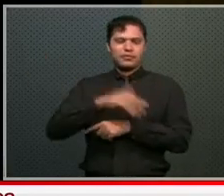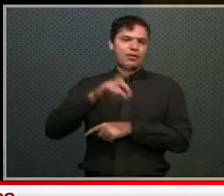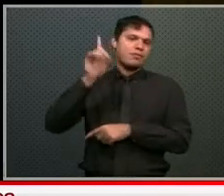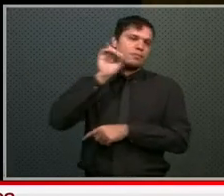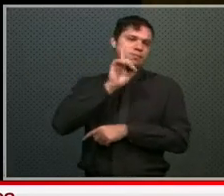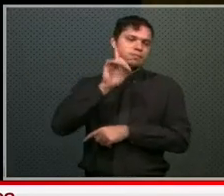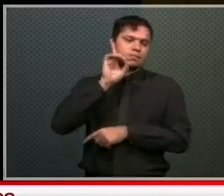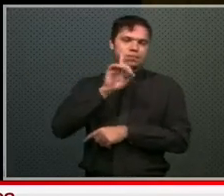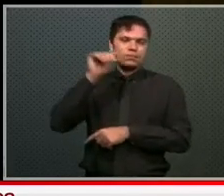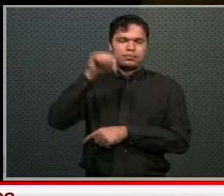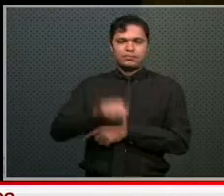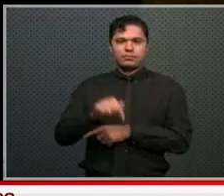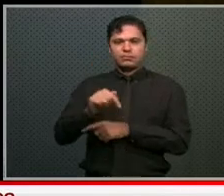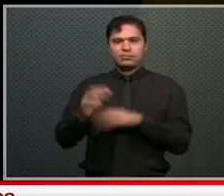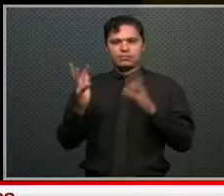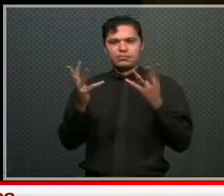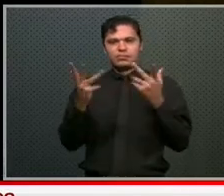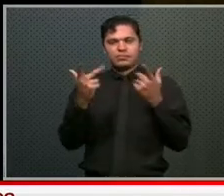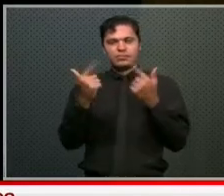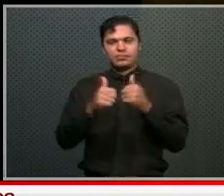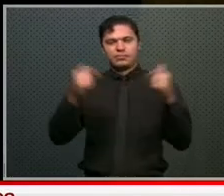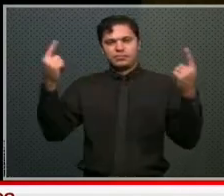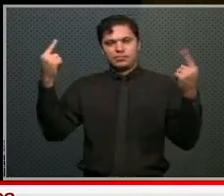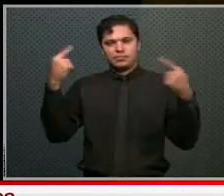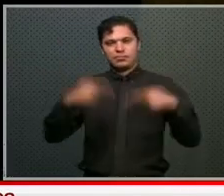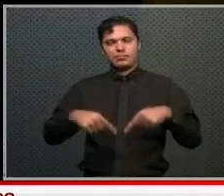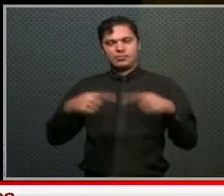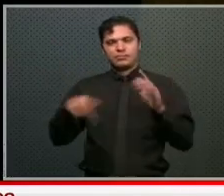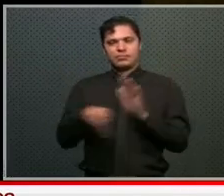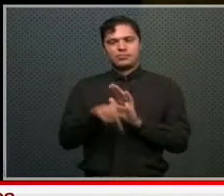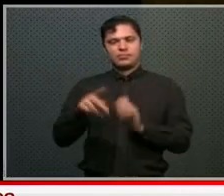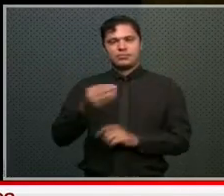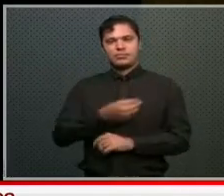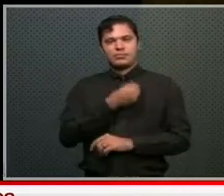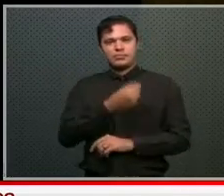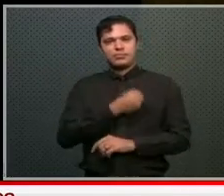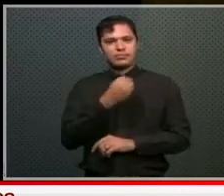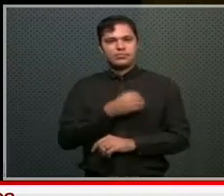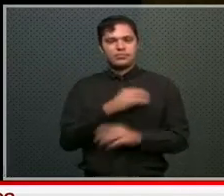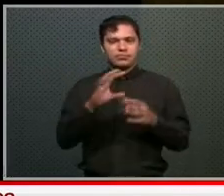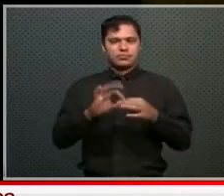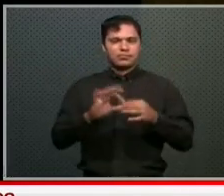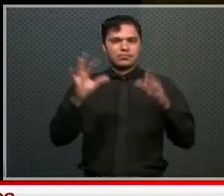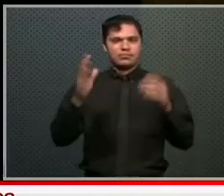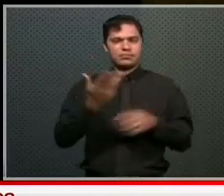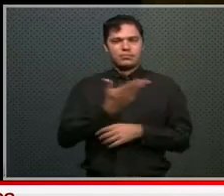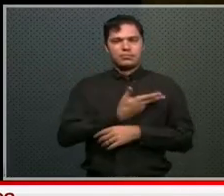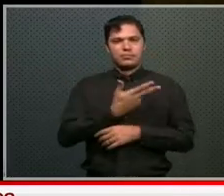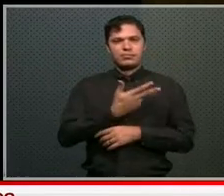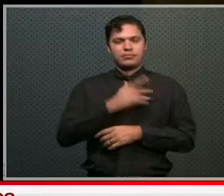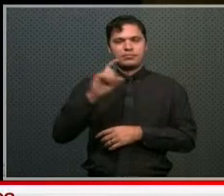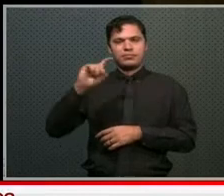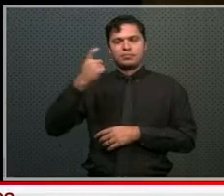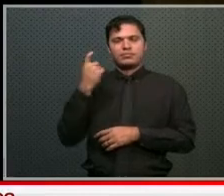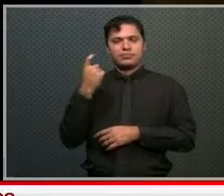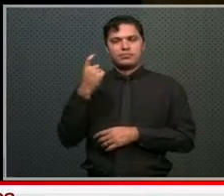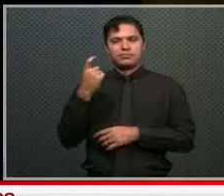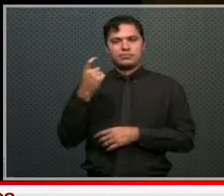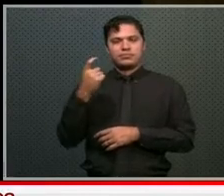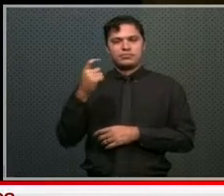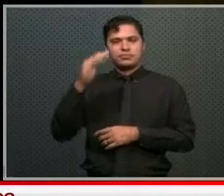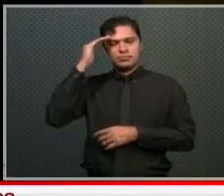Unidos naquelas excelentes Coincidências que a vida nos permite o nosso também ex-chefe geral